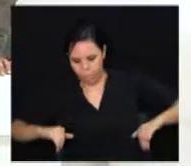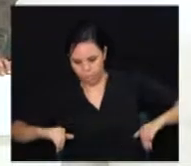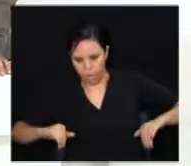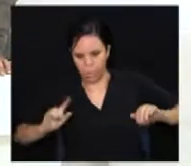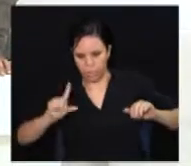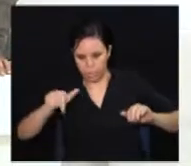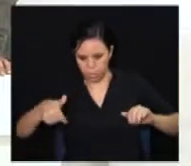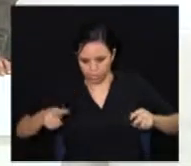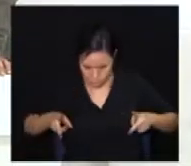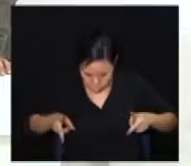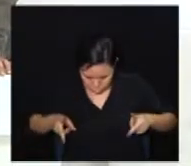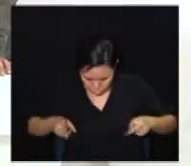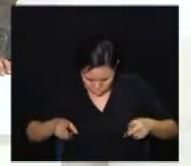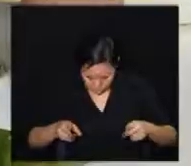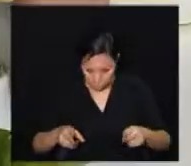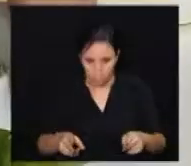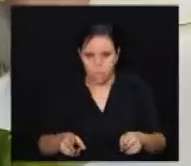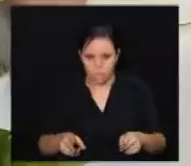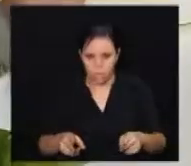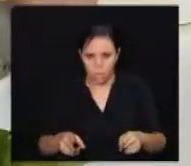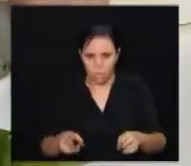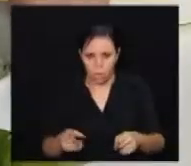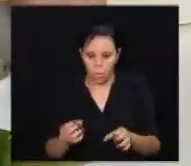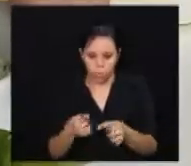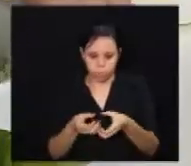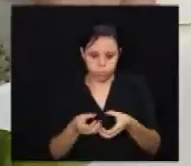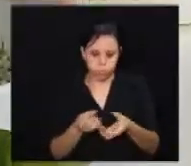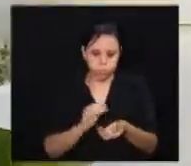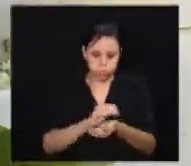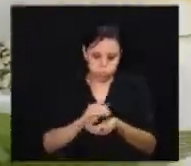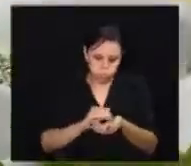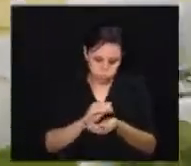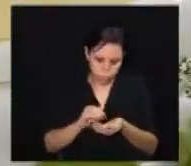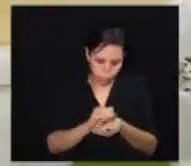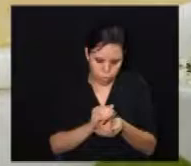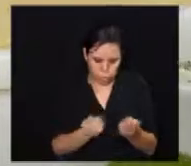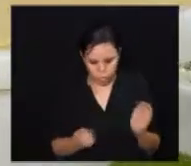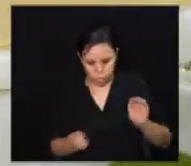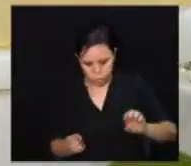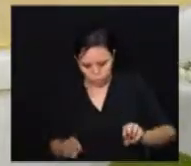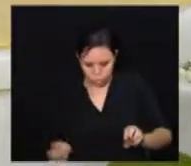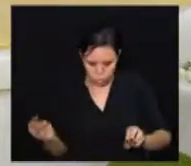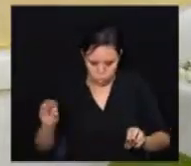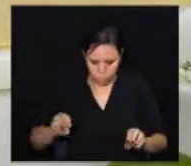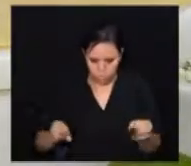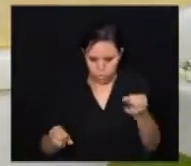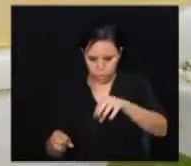o corte e Faz uma fechar. bolinha. Faz uma bolinha. Tá vendo?